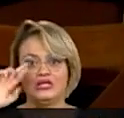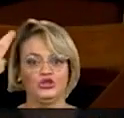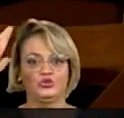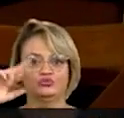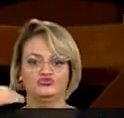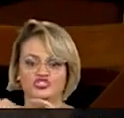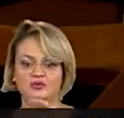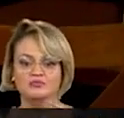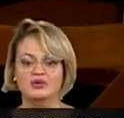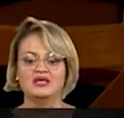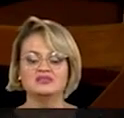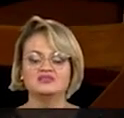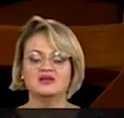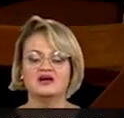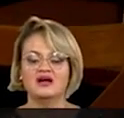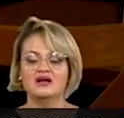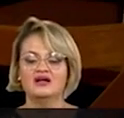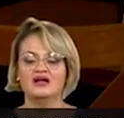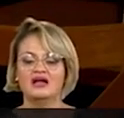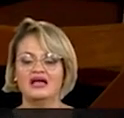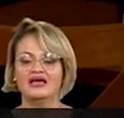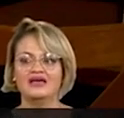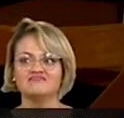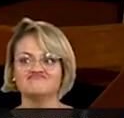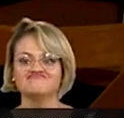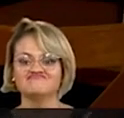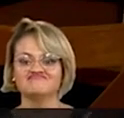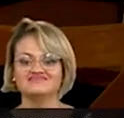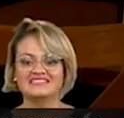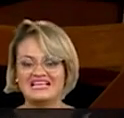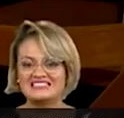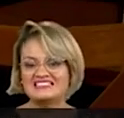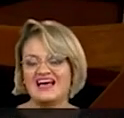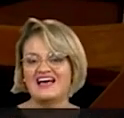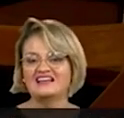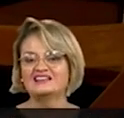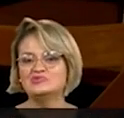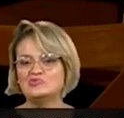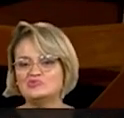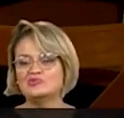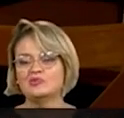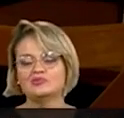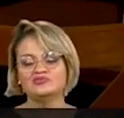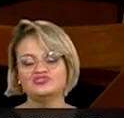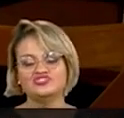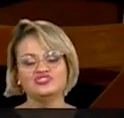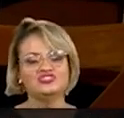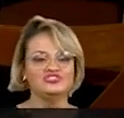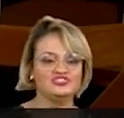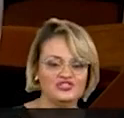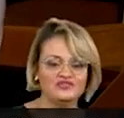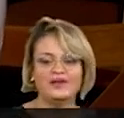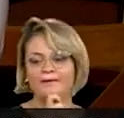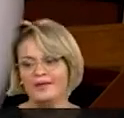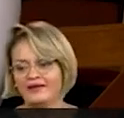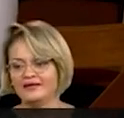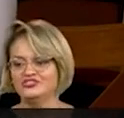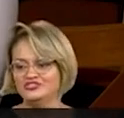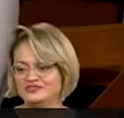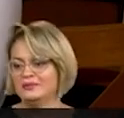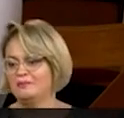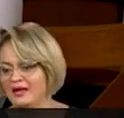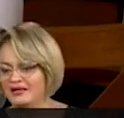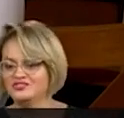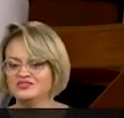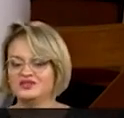forma geral, desse setor, sair dessa roda, né, que é... paga as contas, paga a